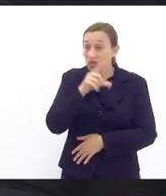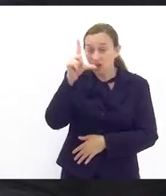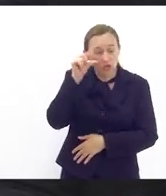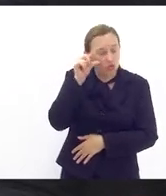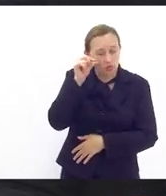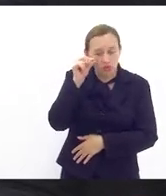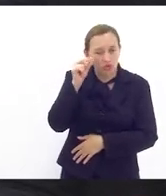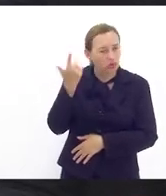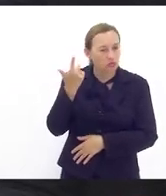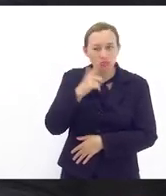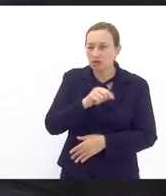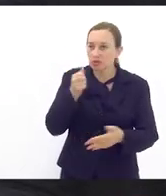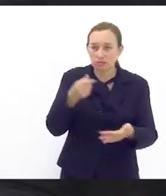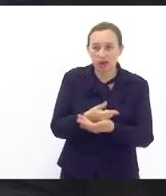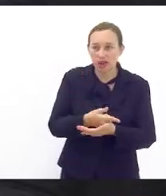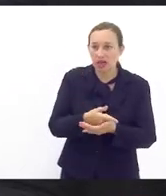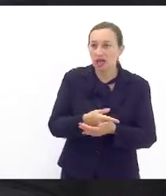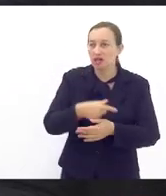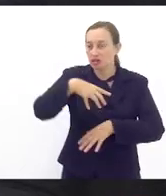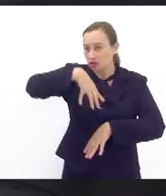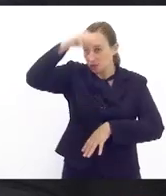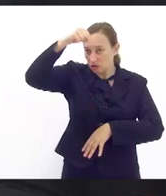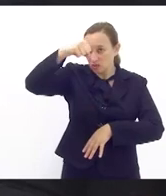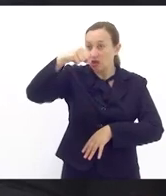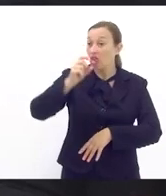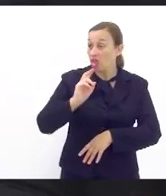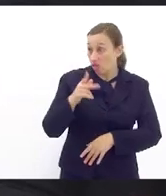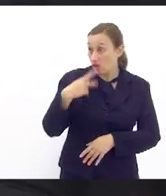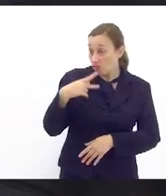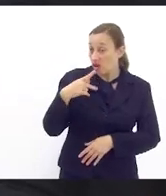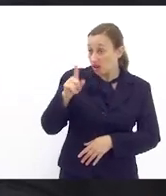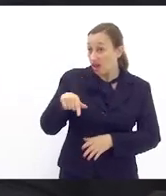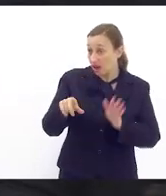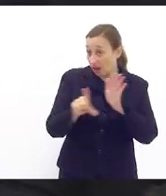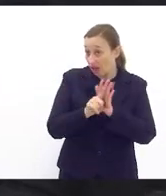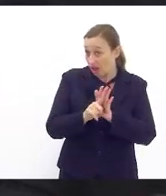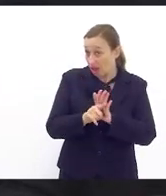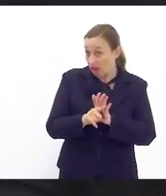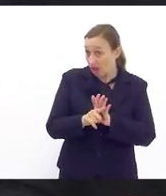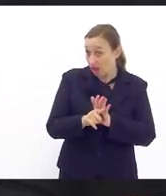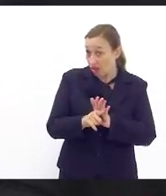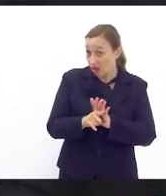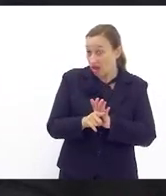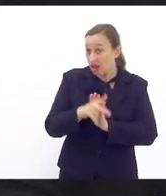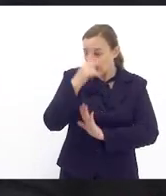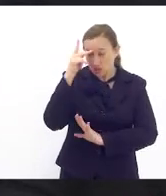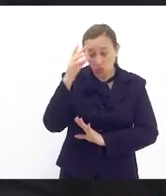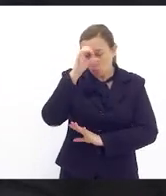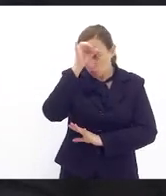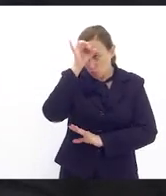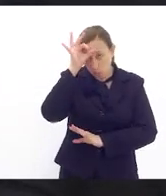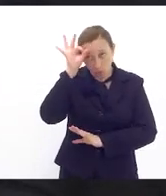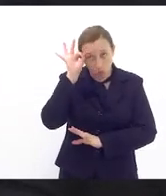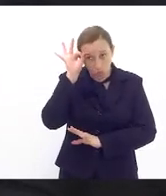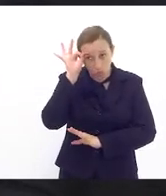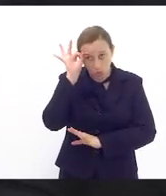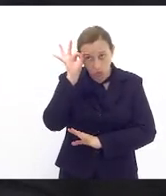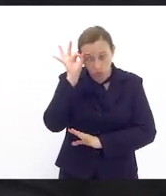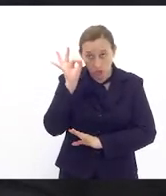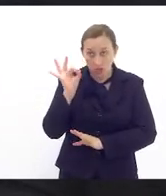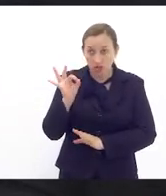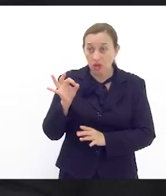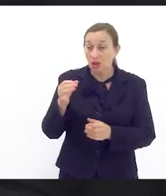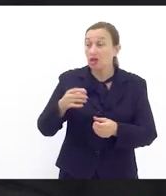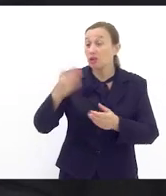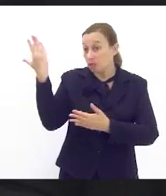quando não pagam suas contas eu vou dar premissa sempre até porque isso é lei né de que a pessoa inocente a pessoa é proativa até que